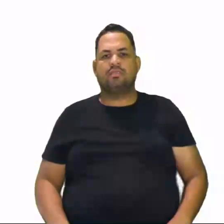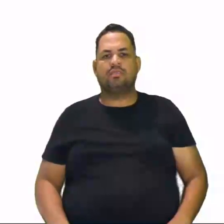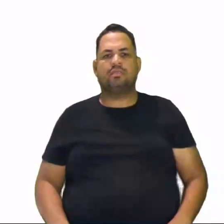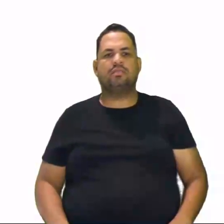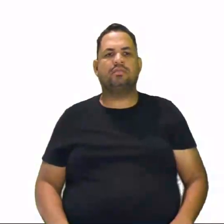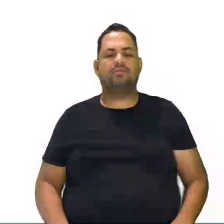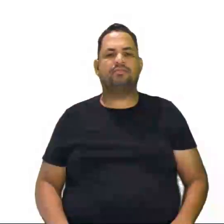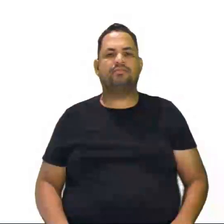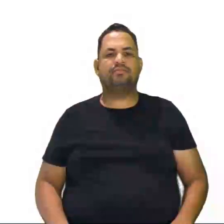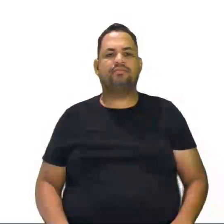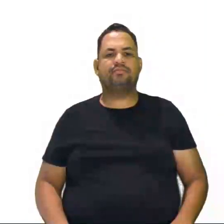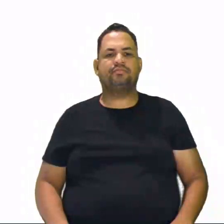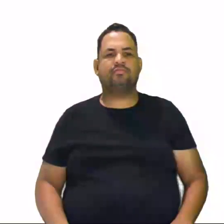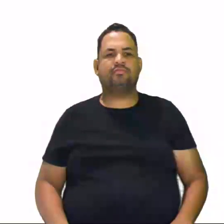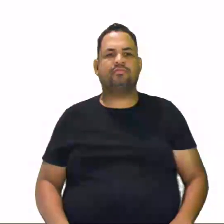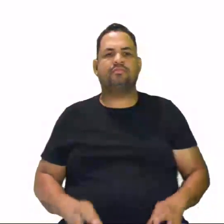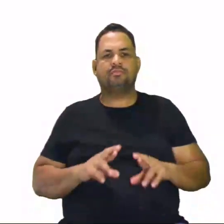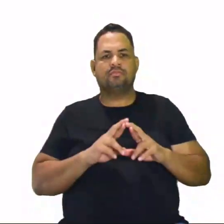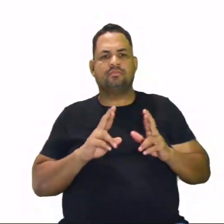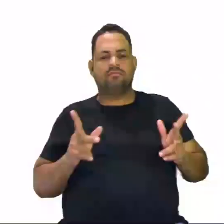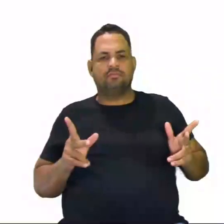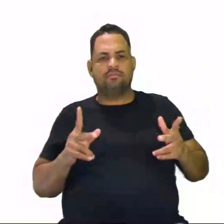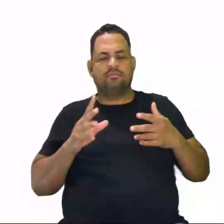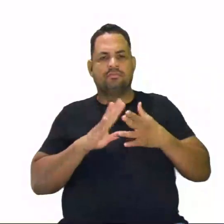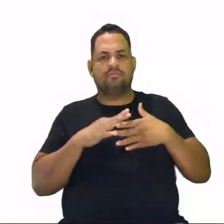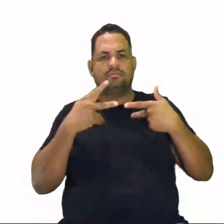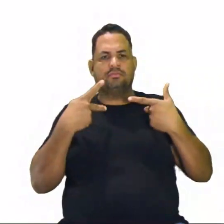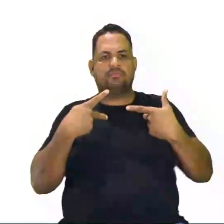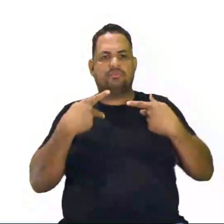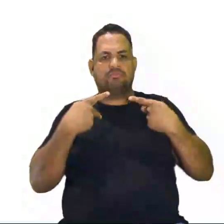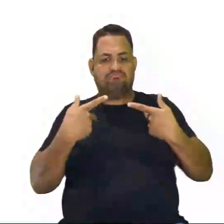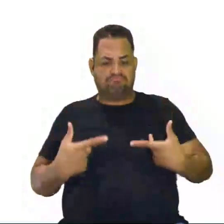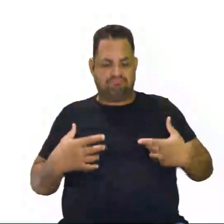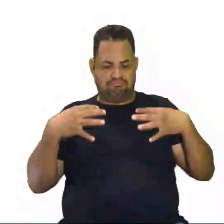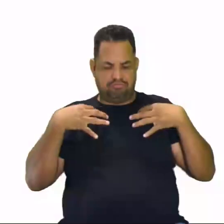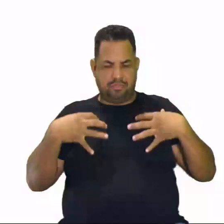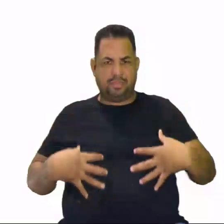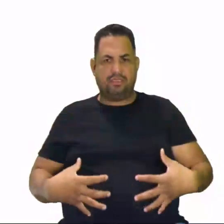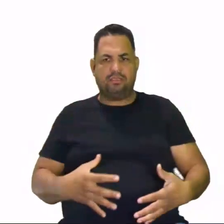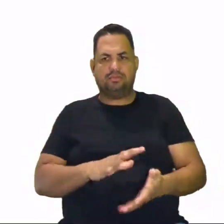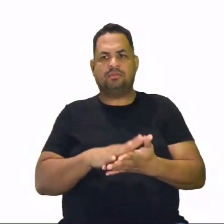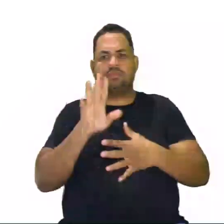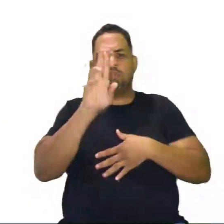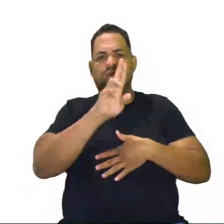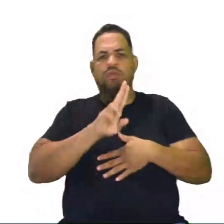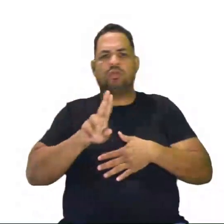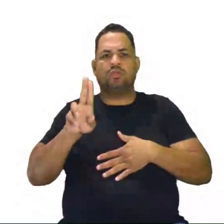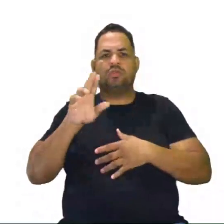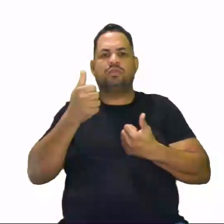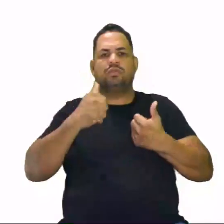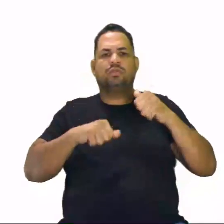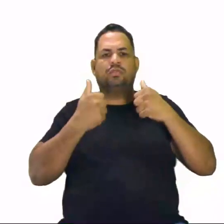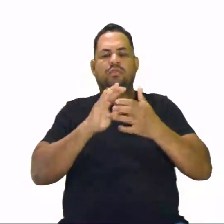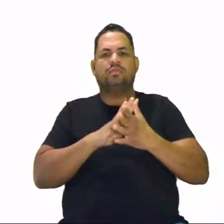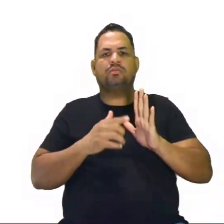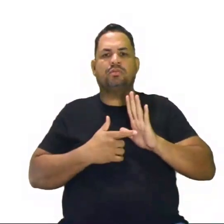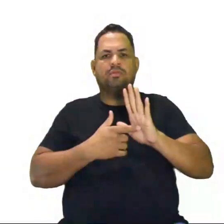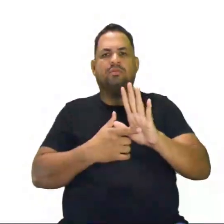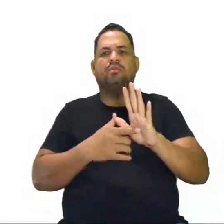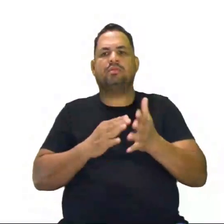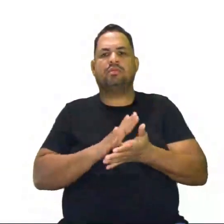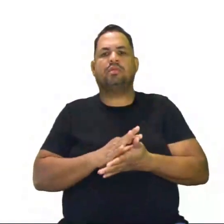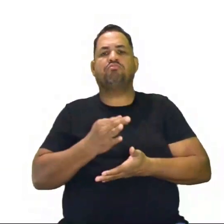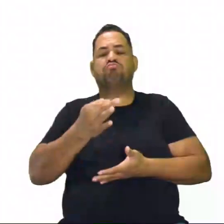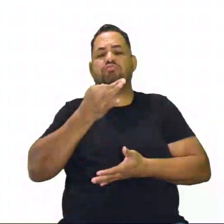de racismo. Então as diferenças físicas, elas foram utilizadas como rótulo qualificativo e